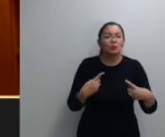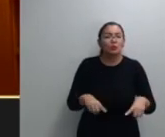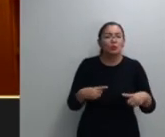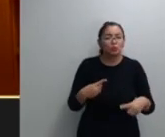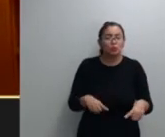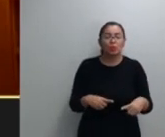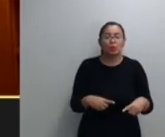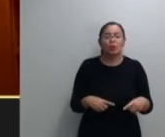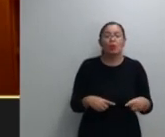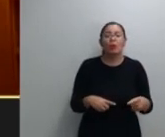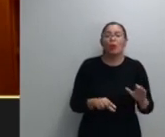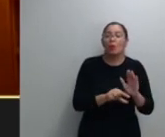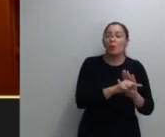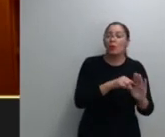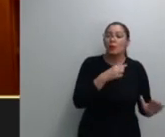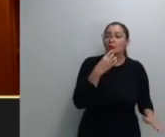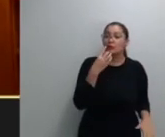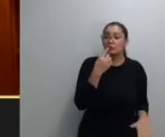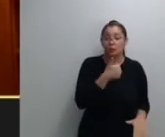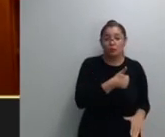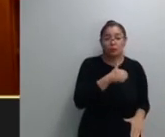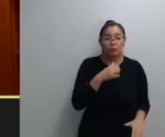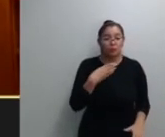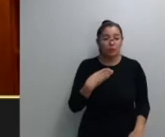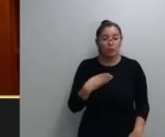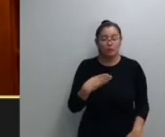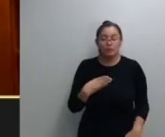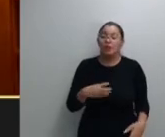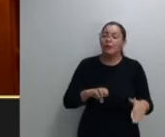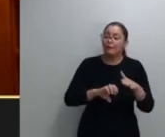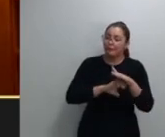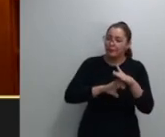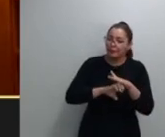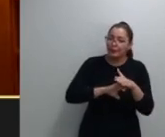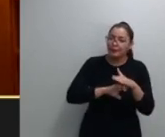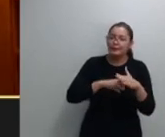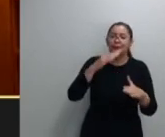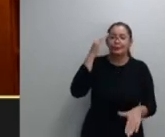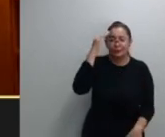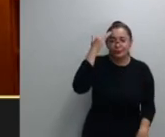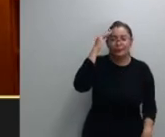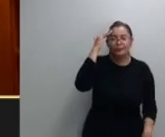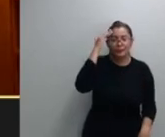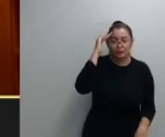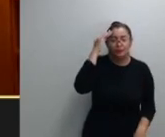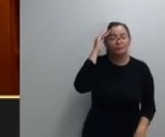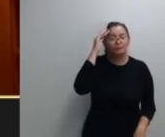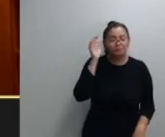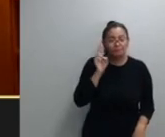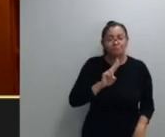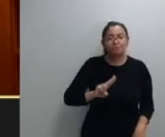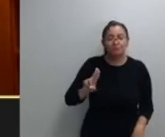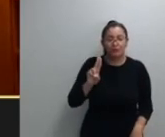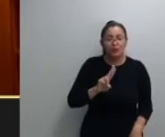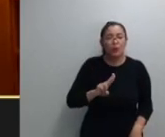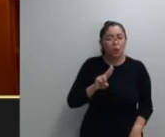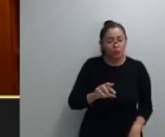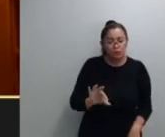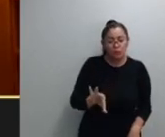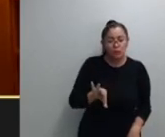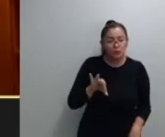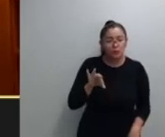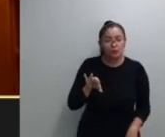parágrafo 14º. A empresa entende, a recorrente entende que ela faz jus, efetivamente, a essa opção. O legislador diz,